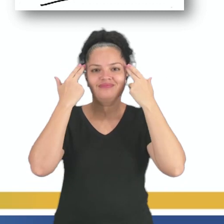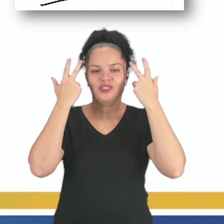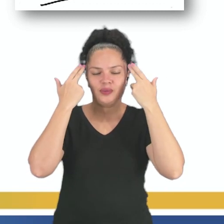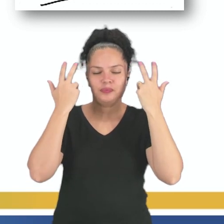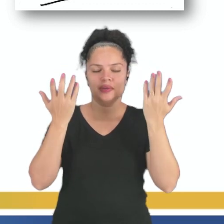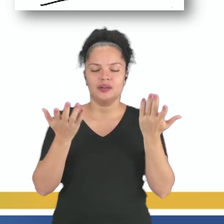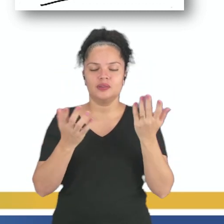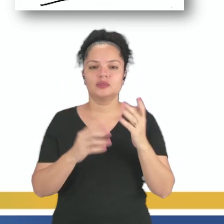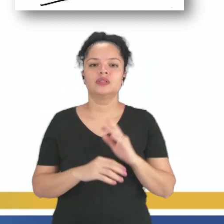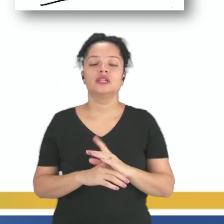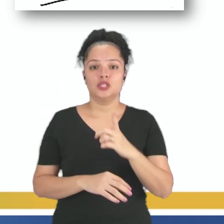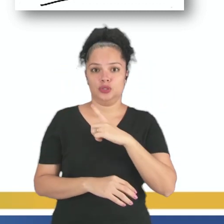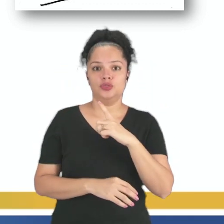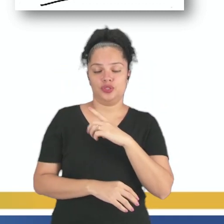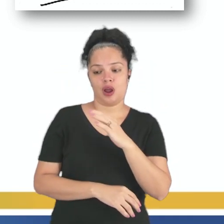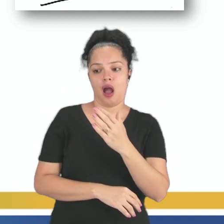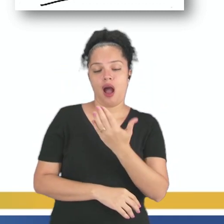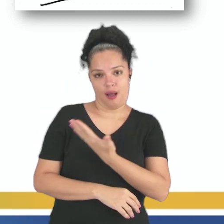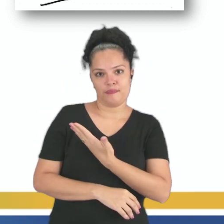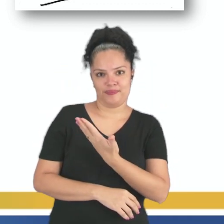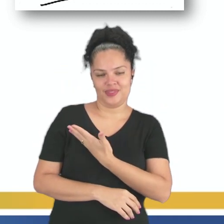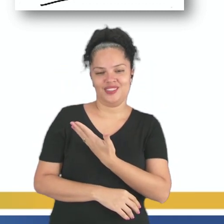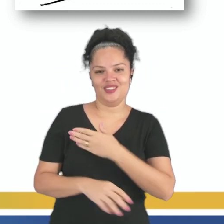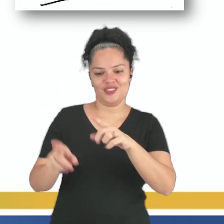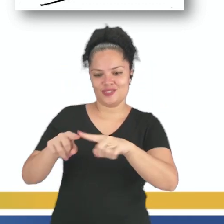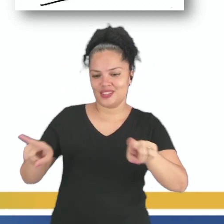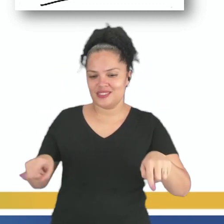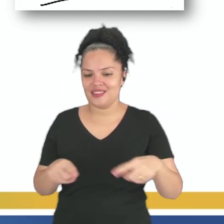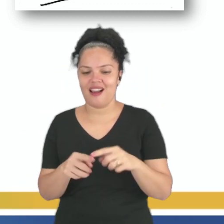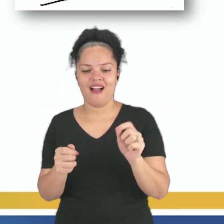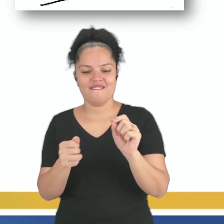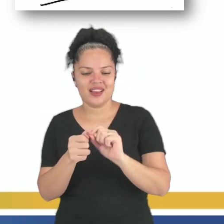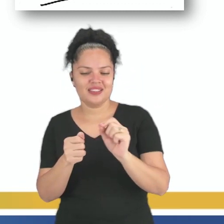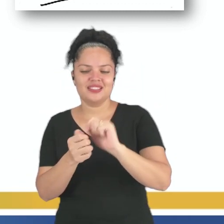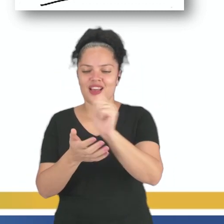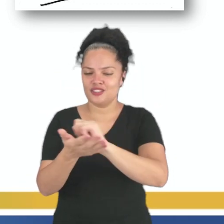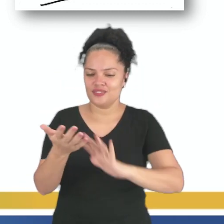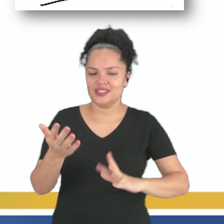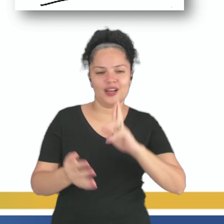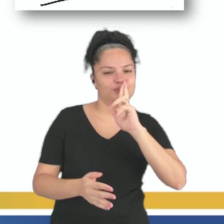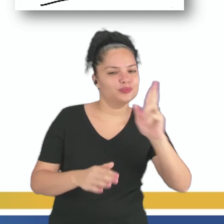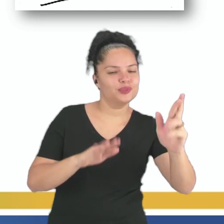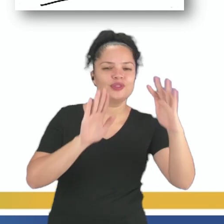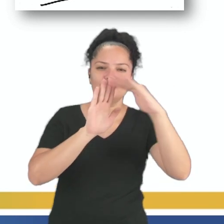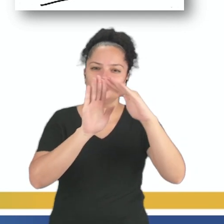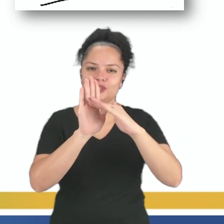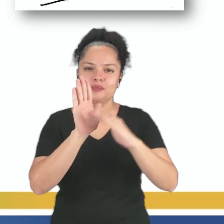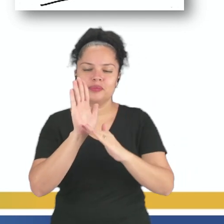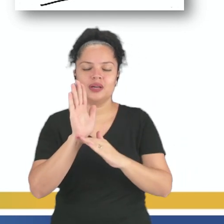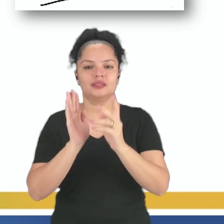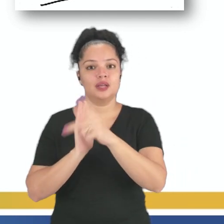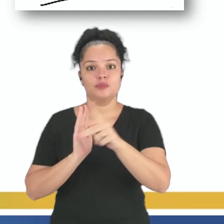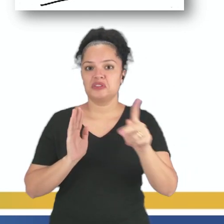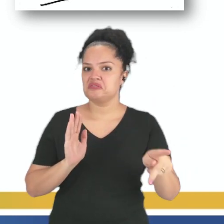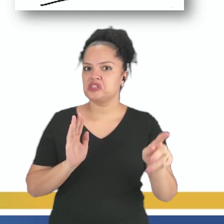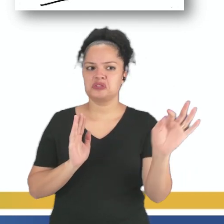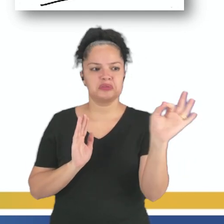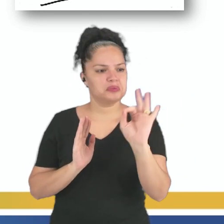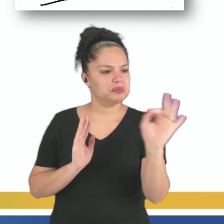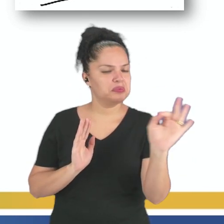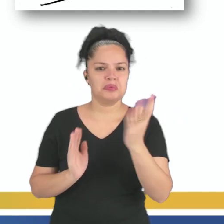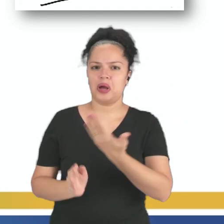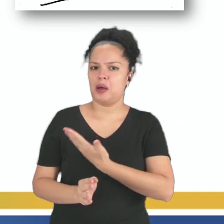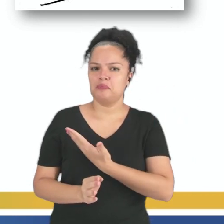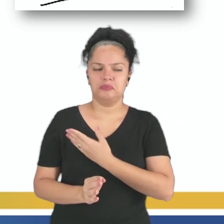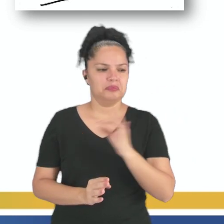normal. Tive amigos na classe, fiz lição, respondi chamada e nem a professora, nem meus